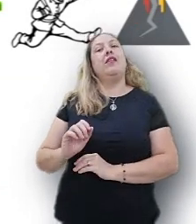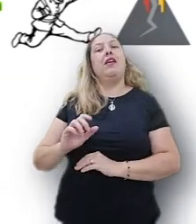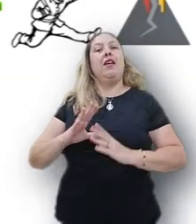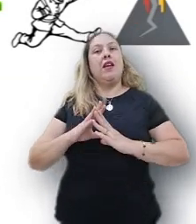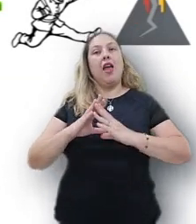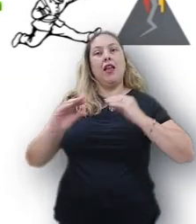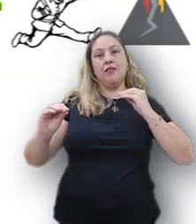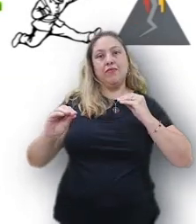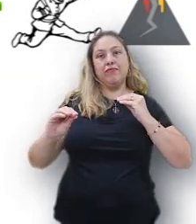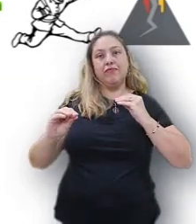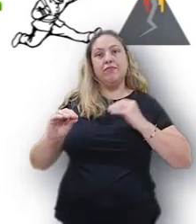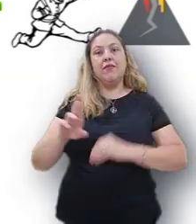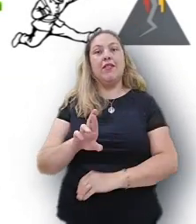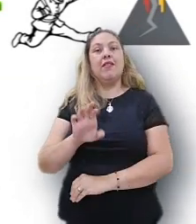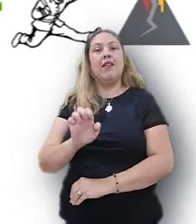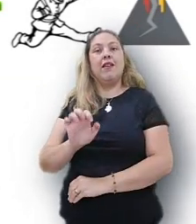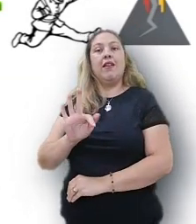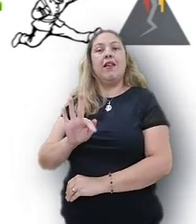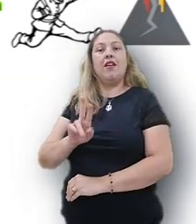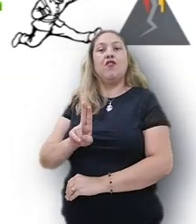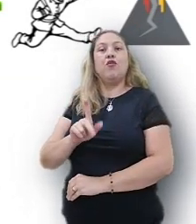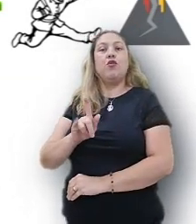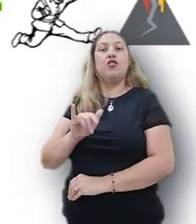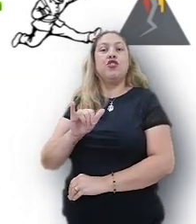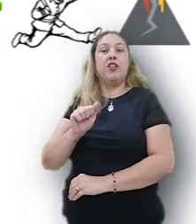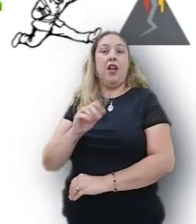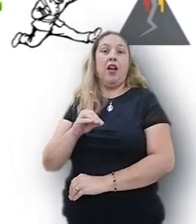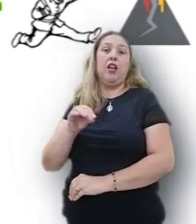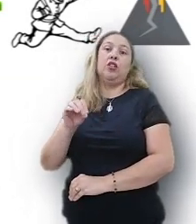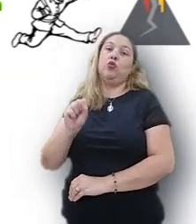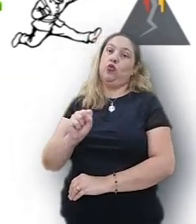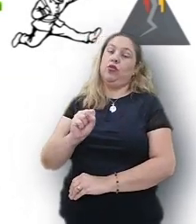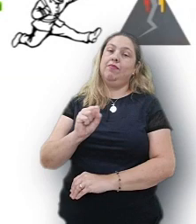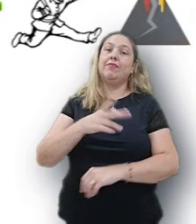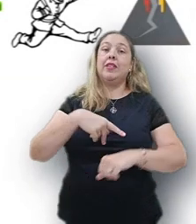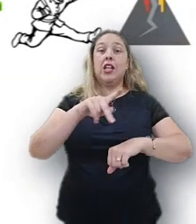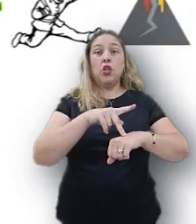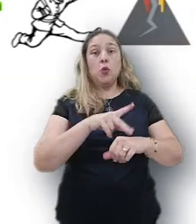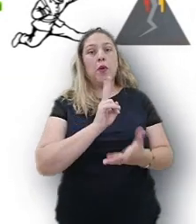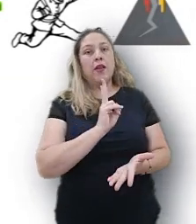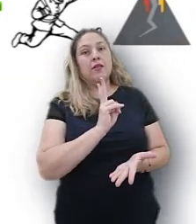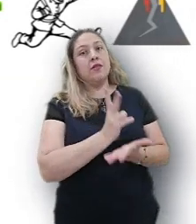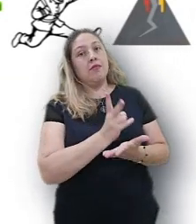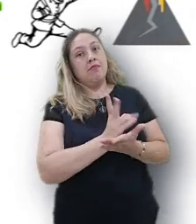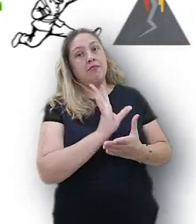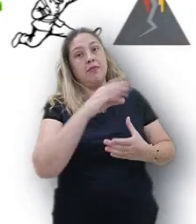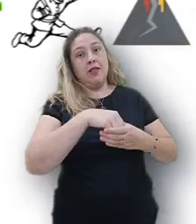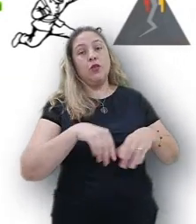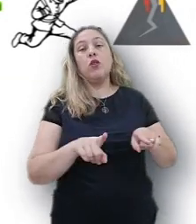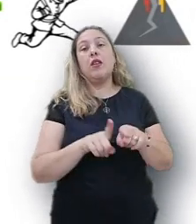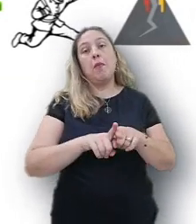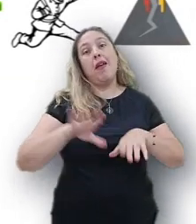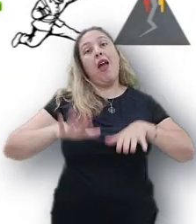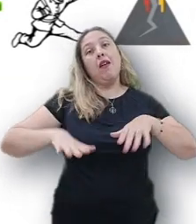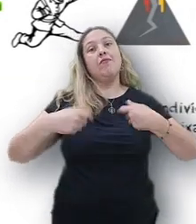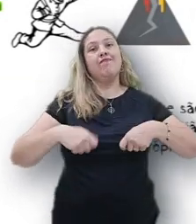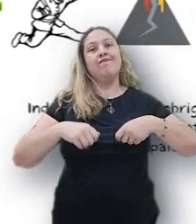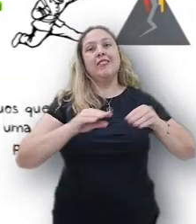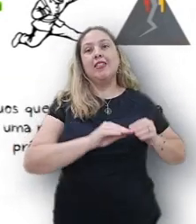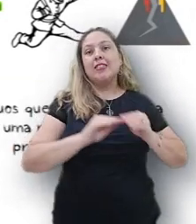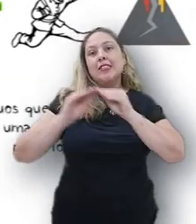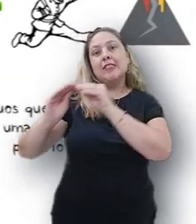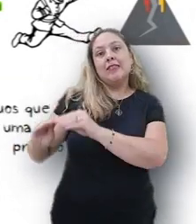desastres naturais. O que também ocorre com os chamados deslocados internos, que são forçados a se